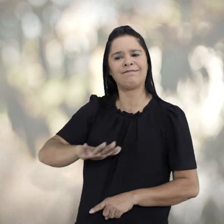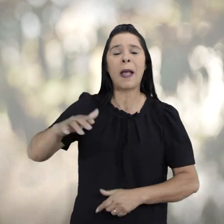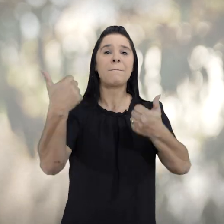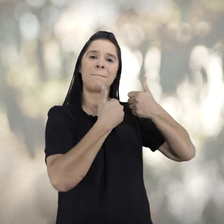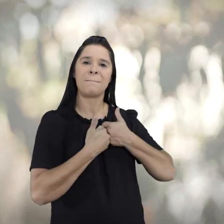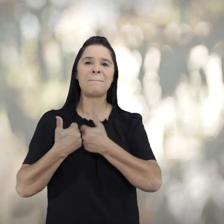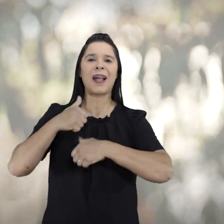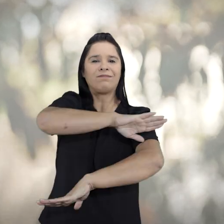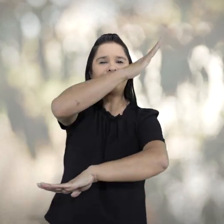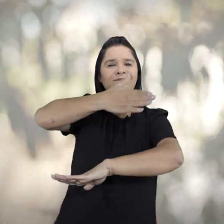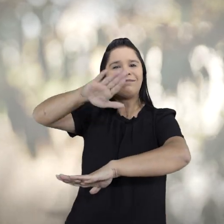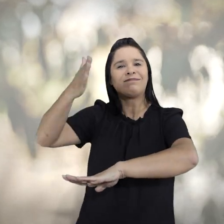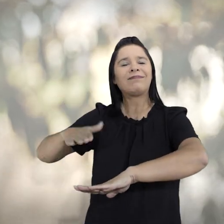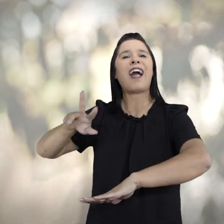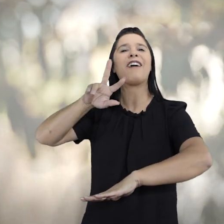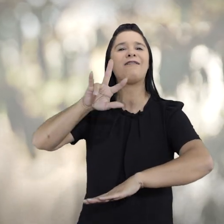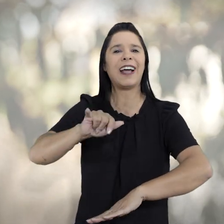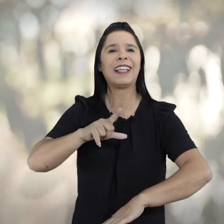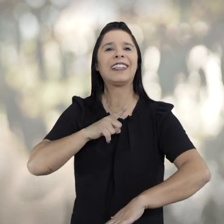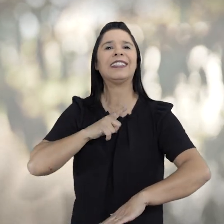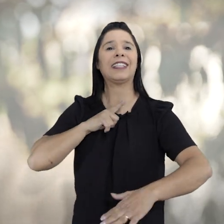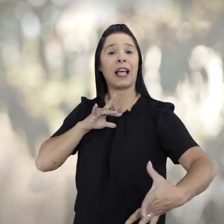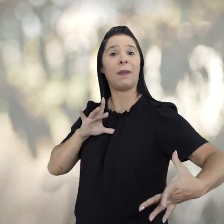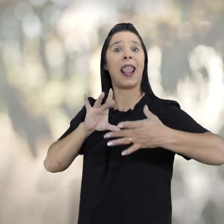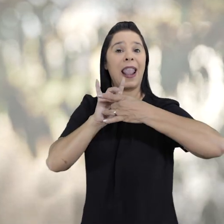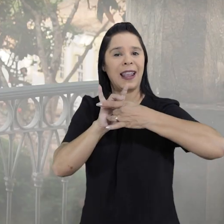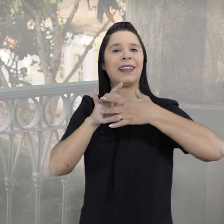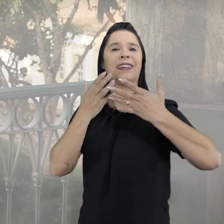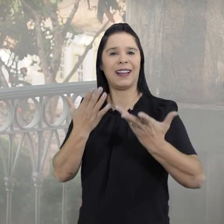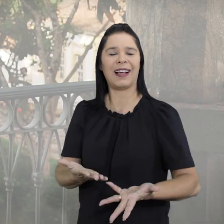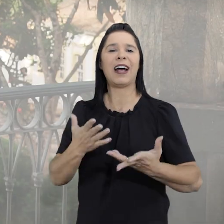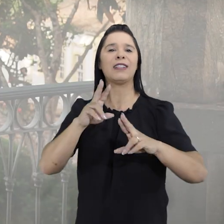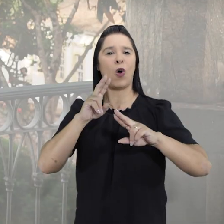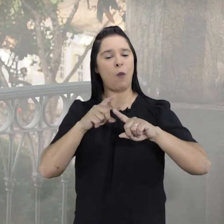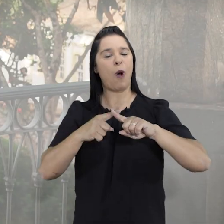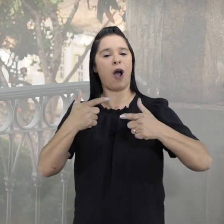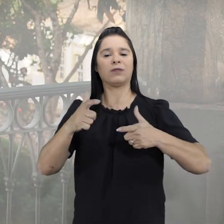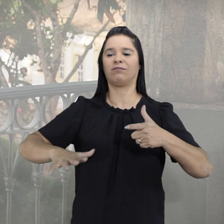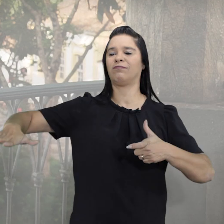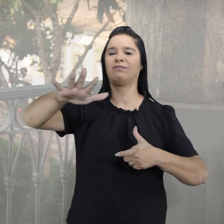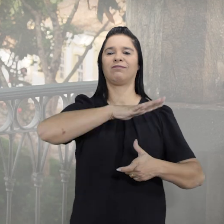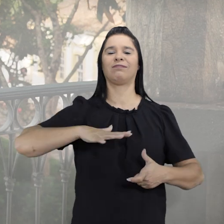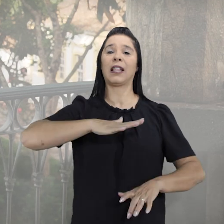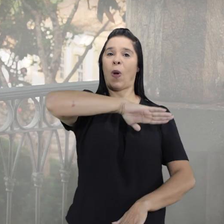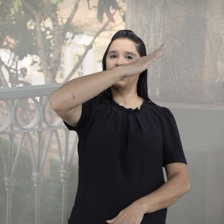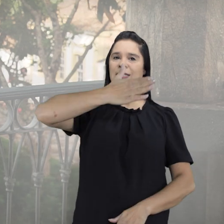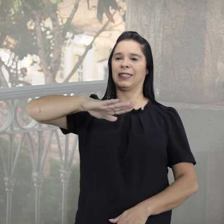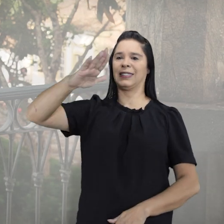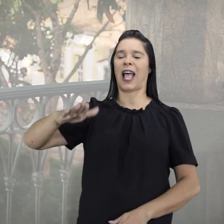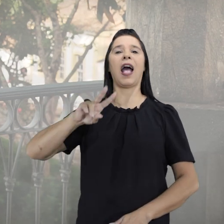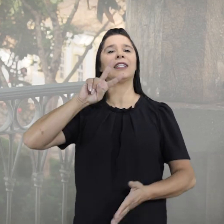da serra também vai ter uma ligação muito grande com esse espaço. Então a serra